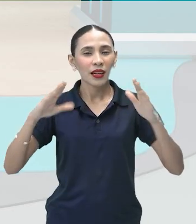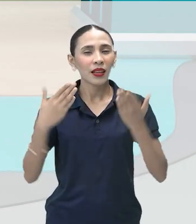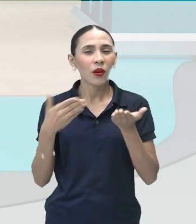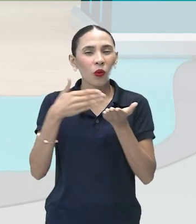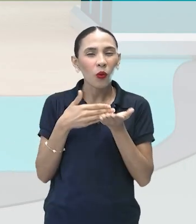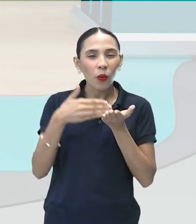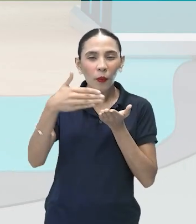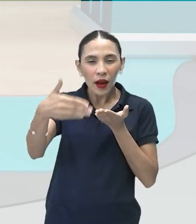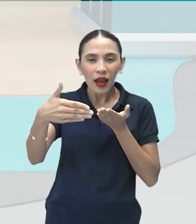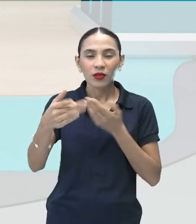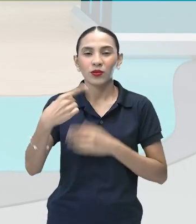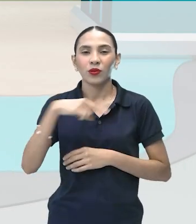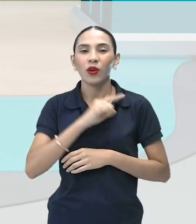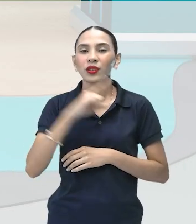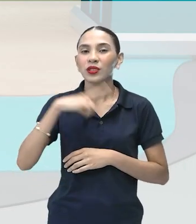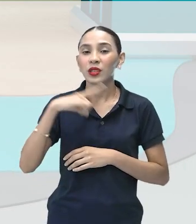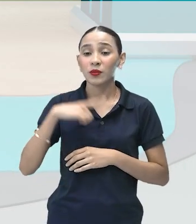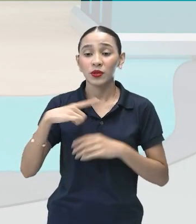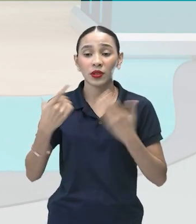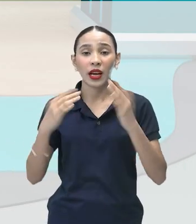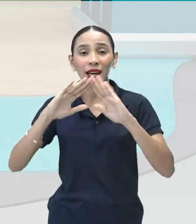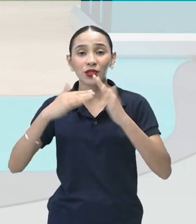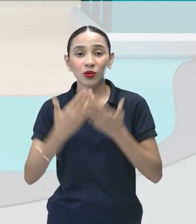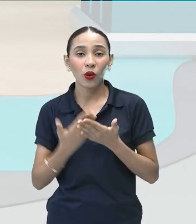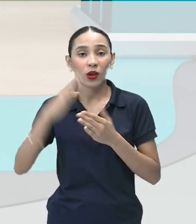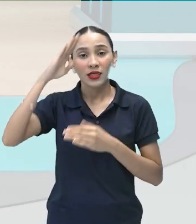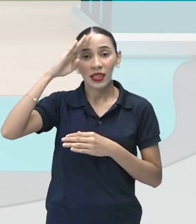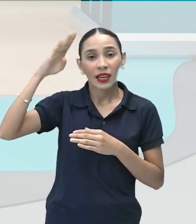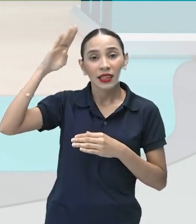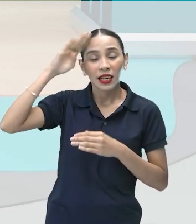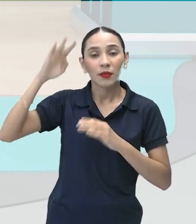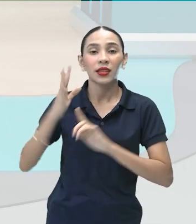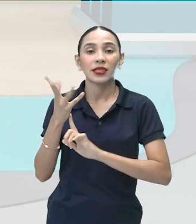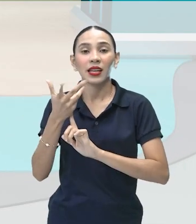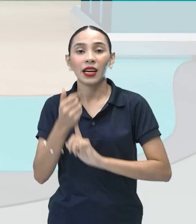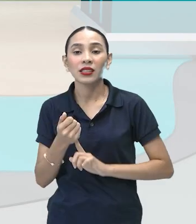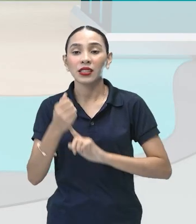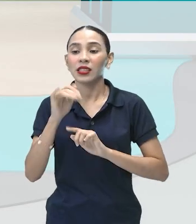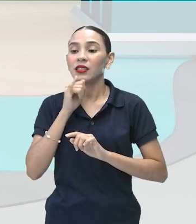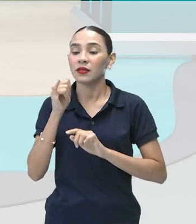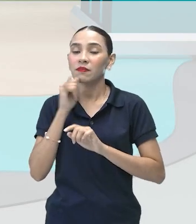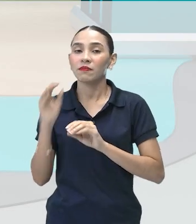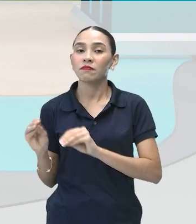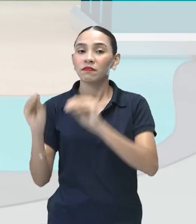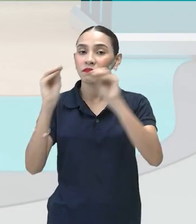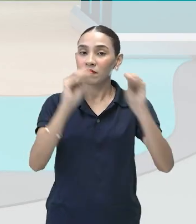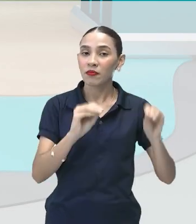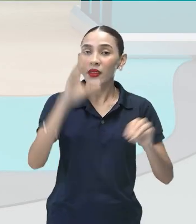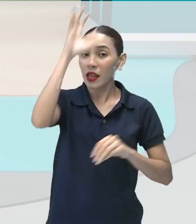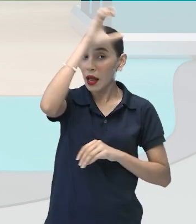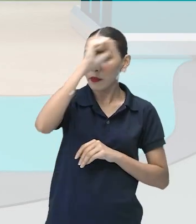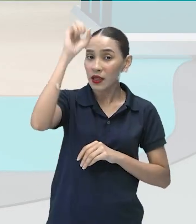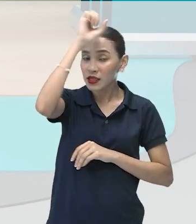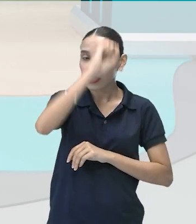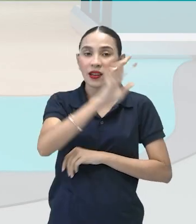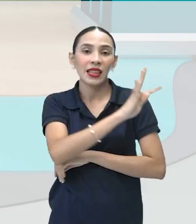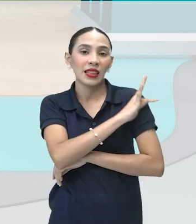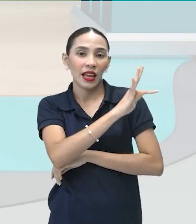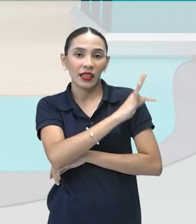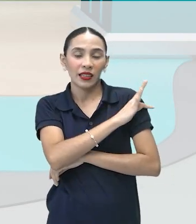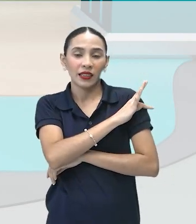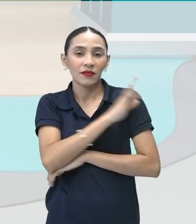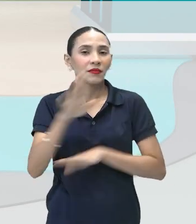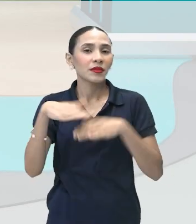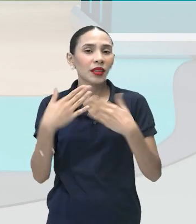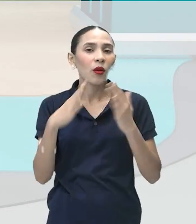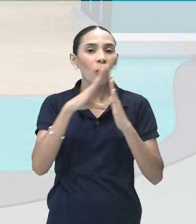no Renascimento, nós tínhamos as academias, onde os artistas eles iam para essas academias e aprendiam aquelas técnicas. E